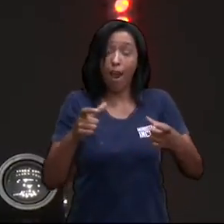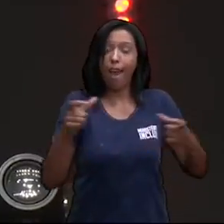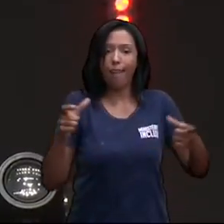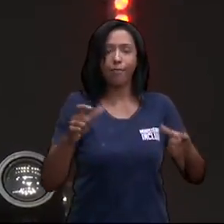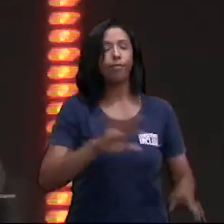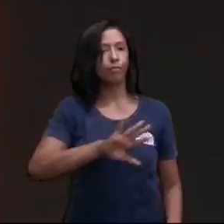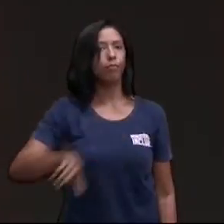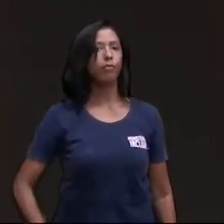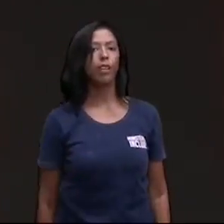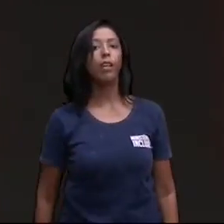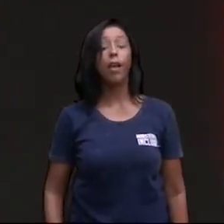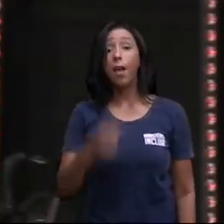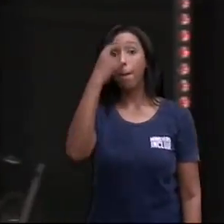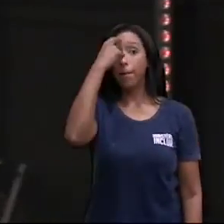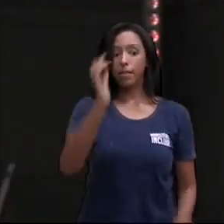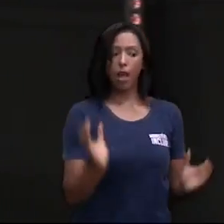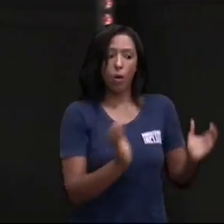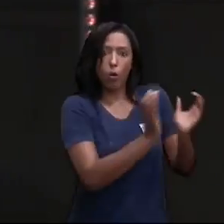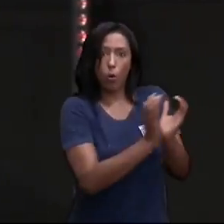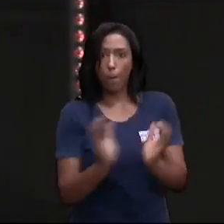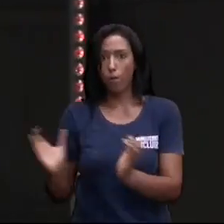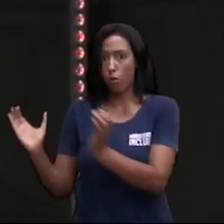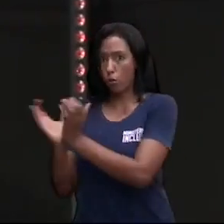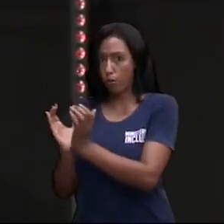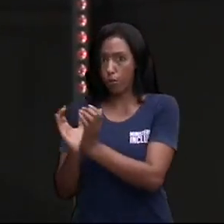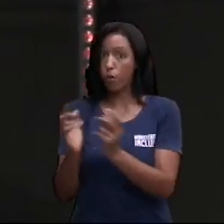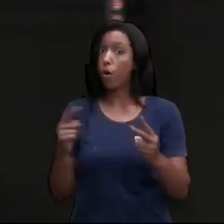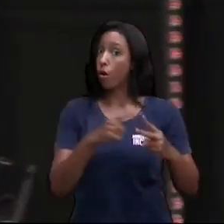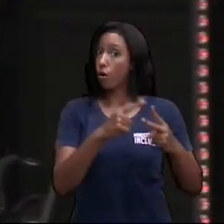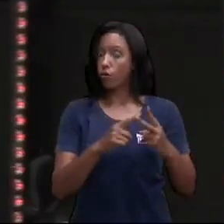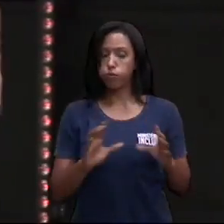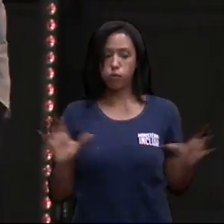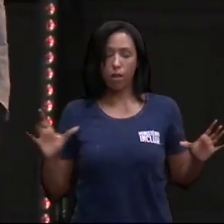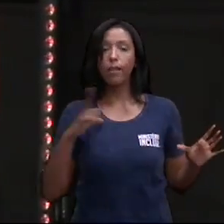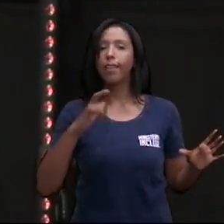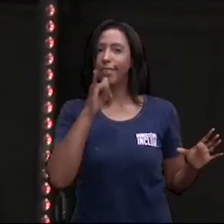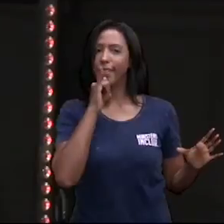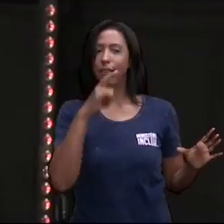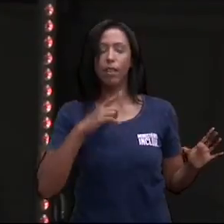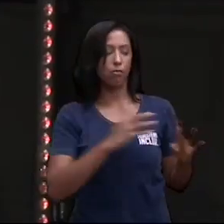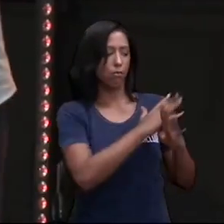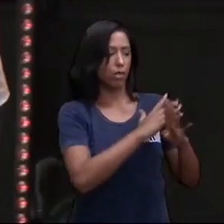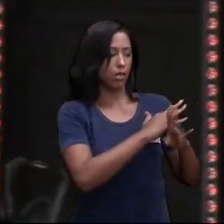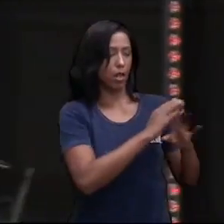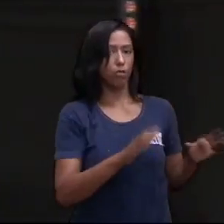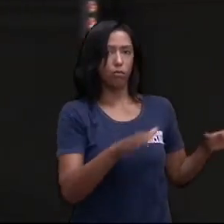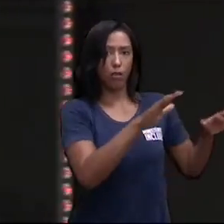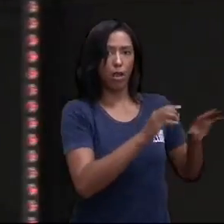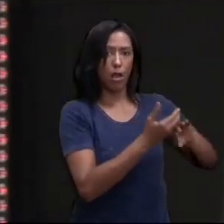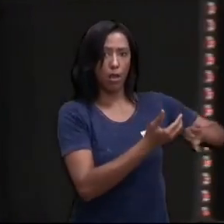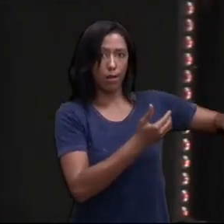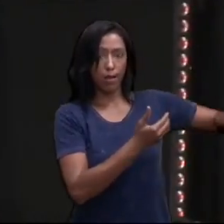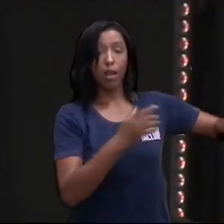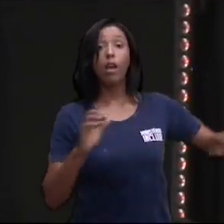grupos e eu tenho uma cidade aqui isolada outra cidade isolada não tem mais ninguém eu pego um grupo de